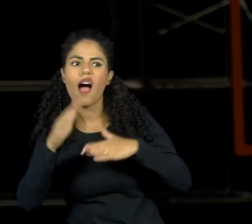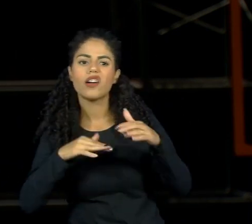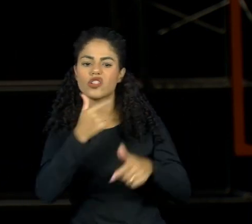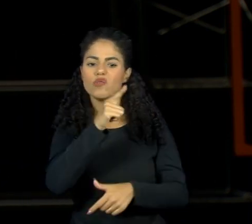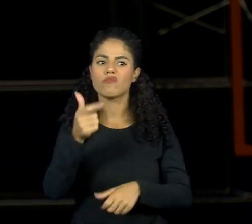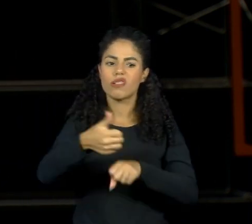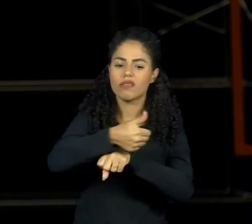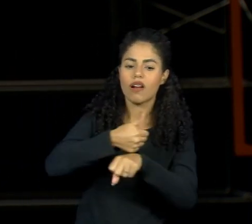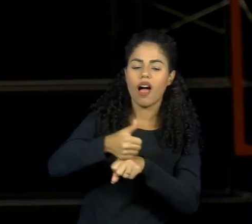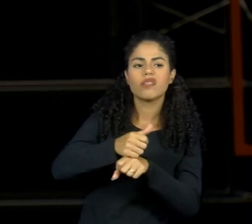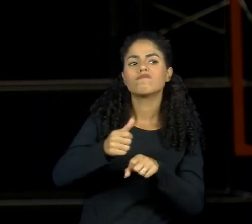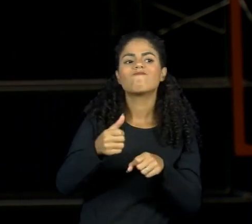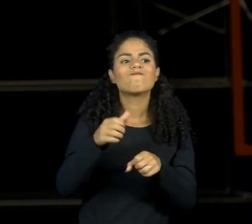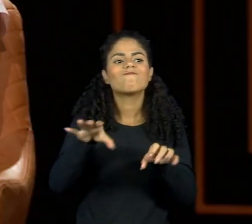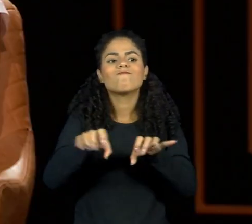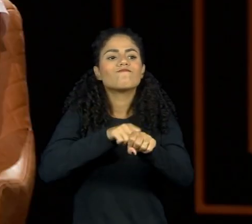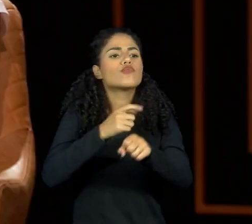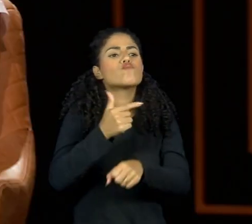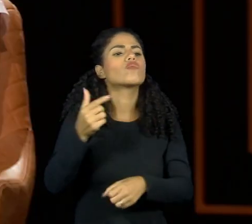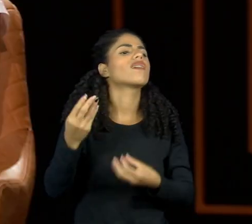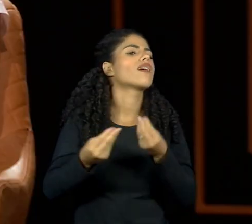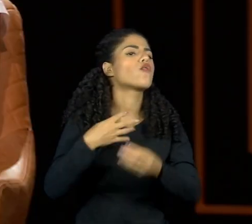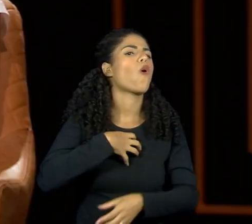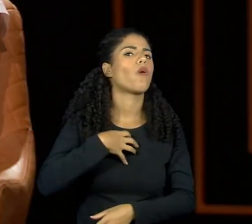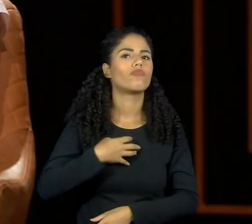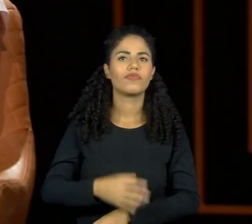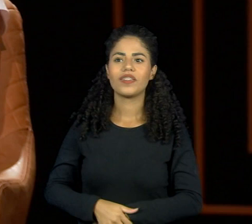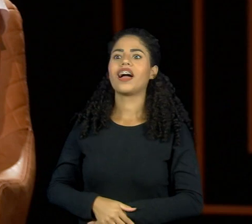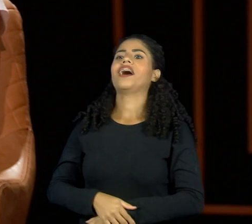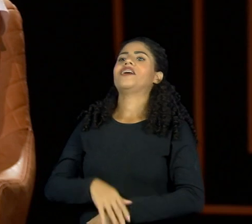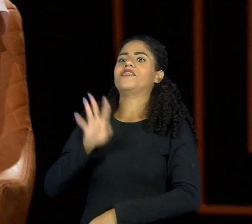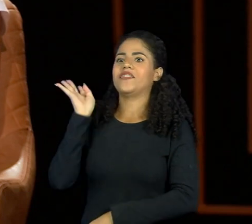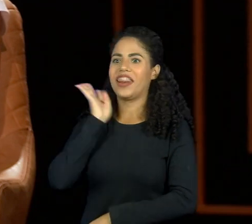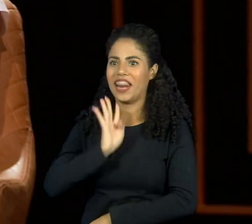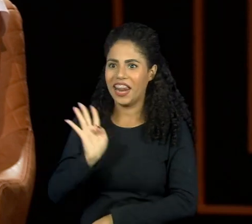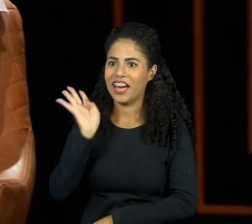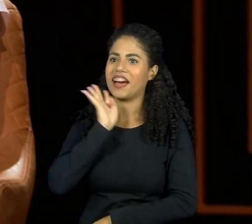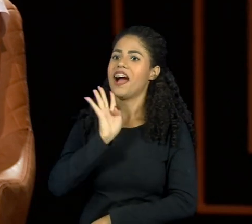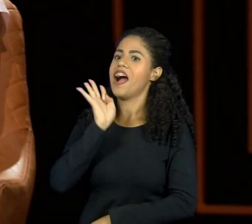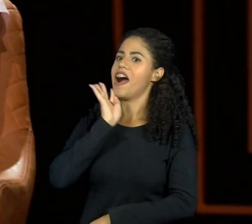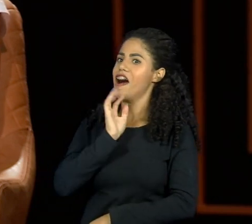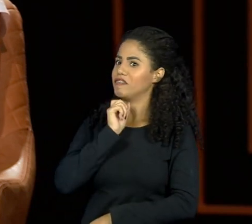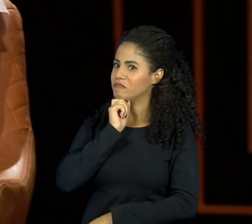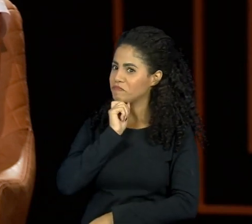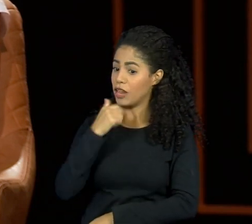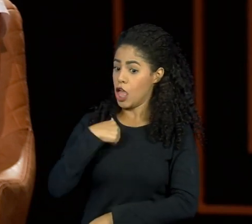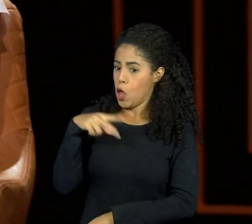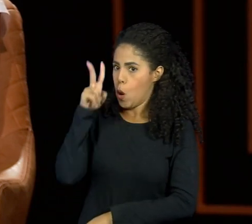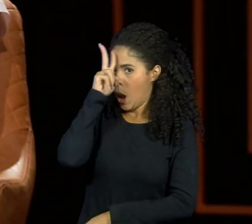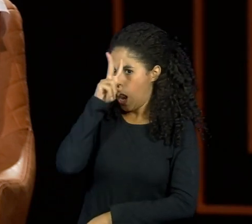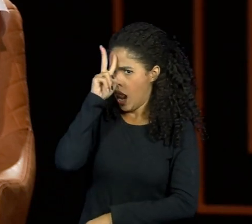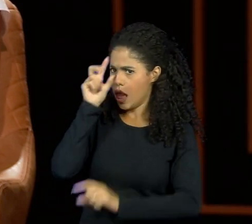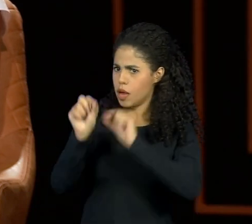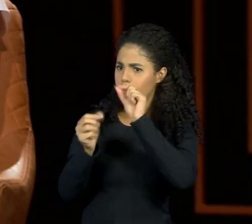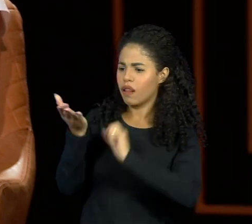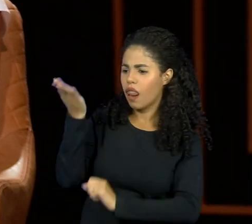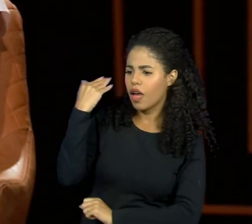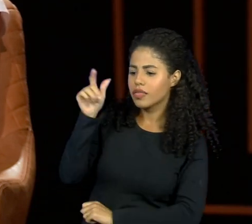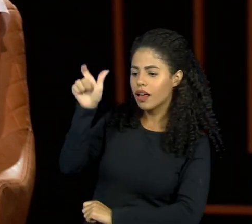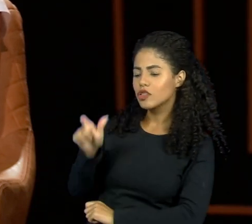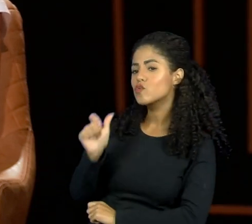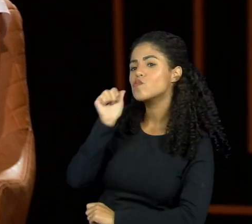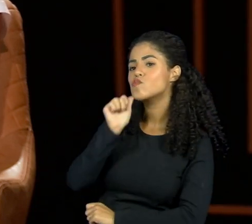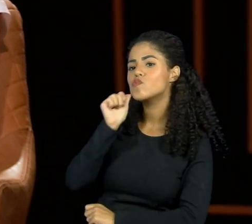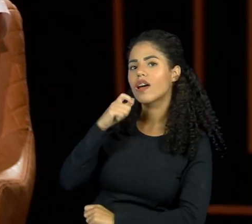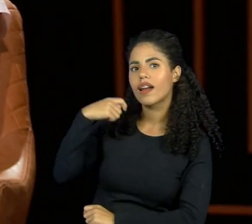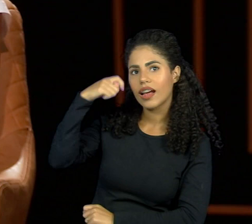formação de dança. Como é que é isso? Foi muito legal. Eu lembro que no primeiro ensaio, uma atriz, ela já